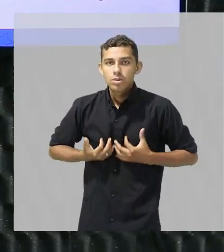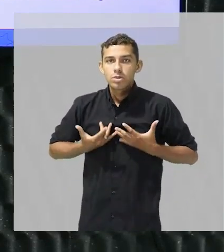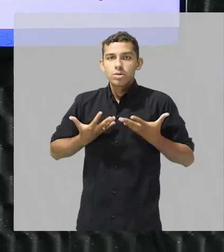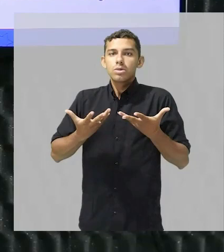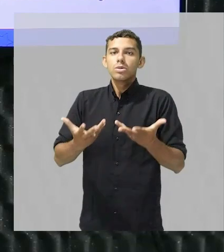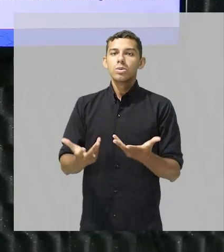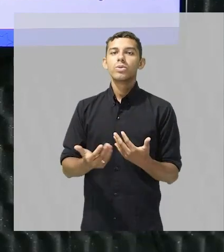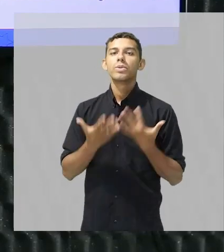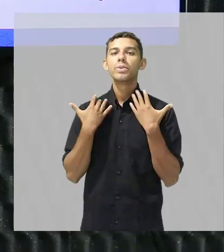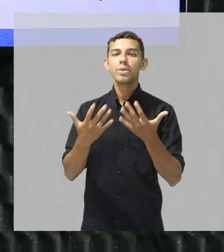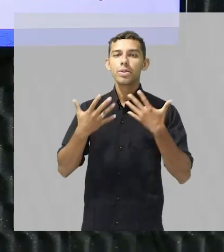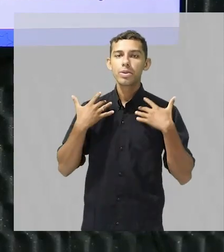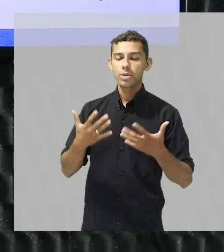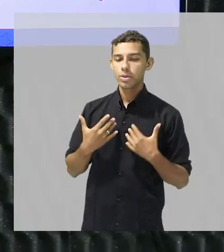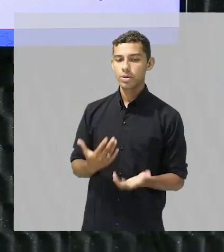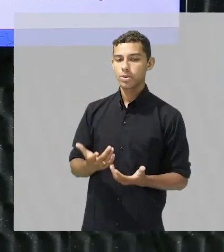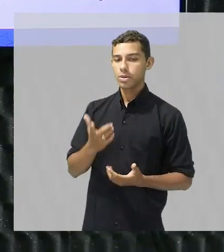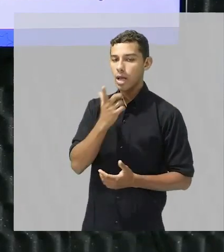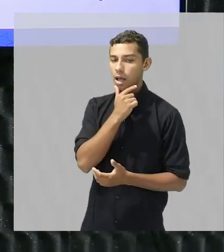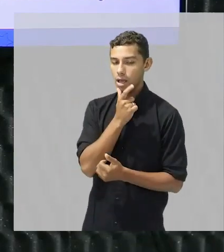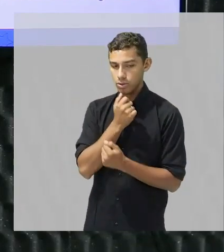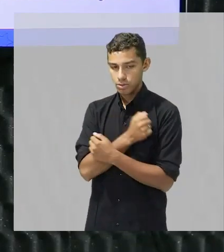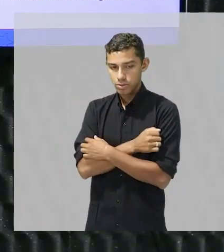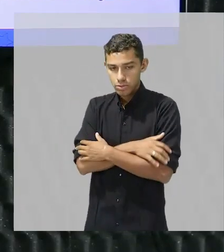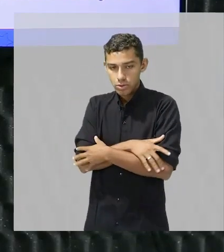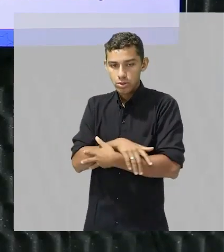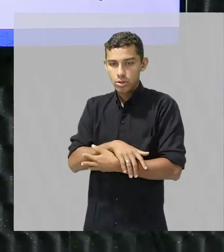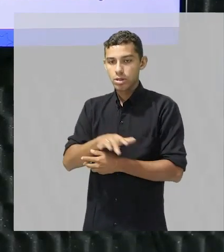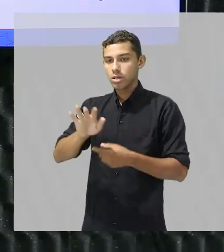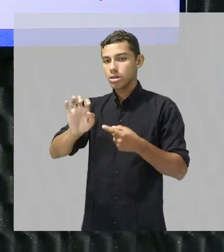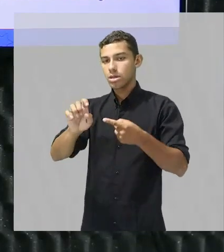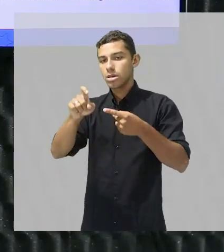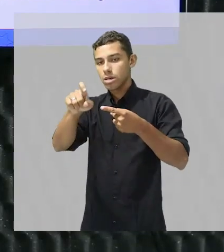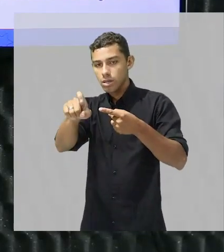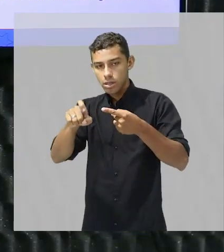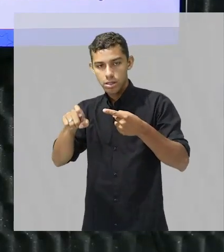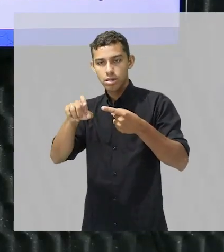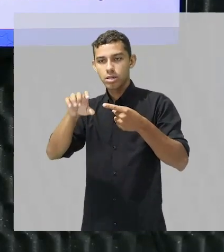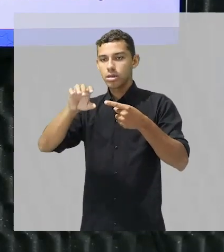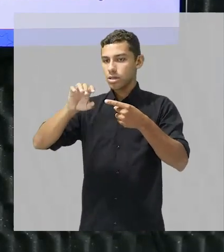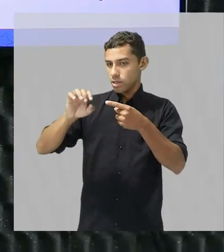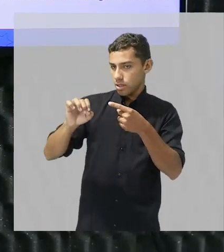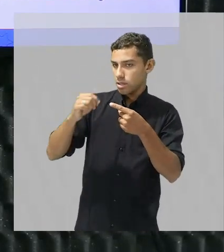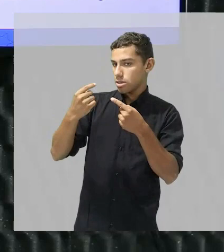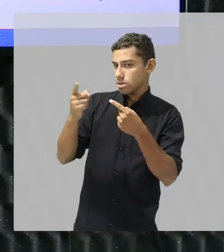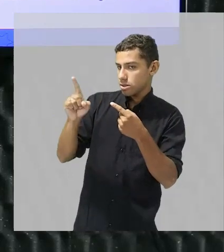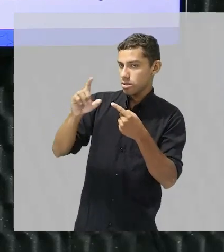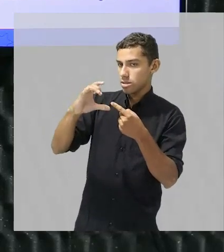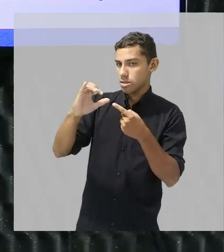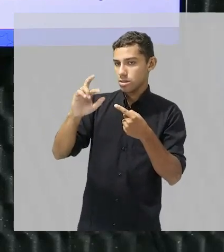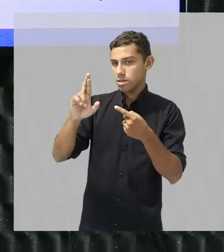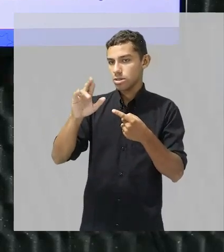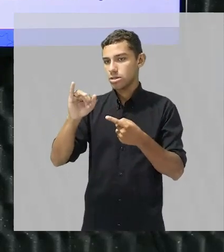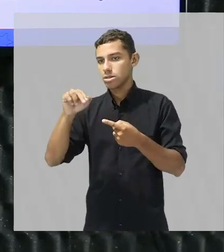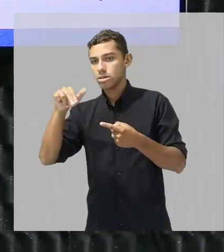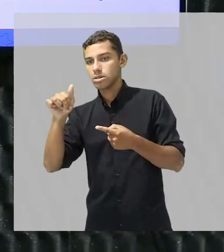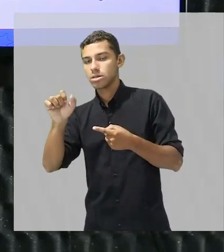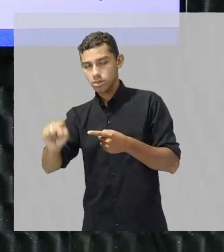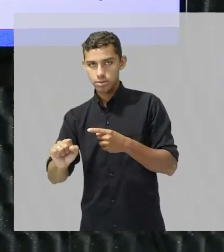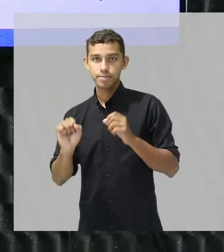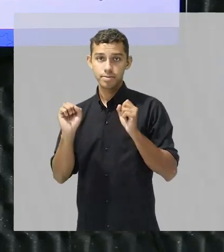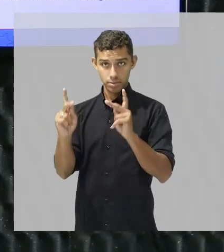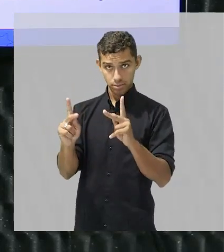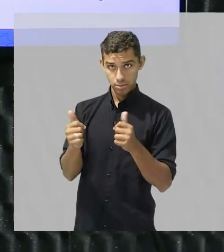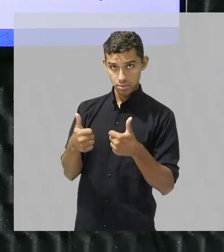sendo liberado fora do corpo. Então, se ela está liberando para fora do corpo, é exócrina,